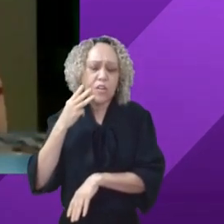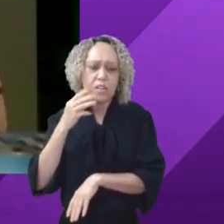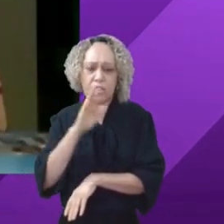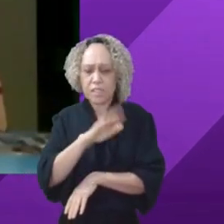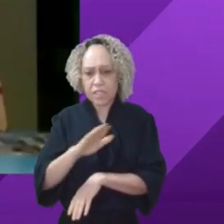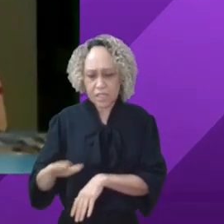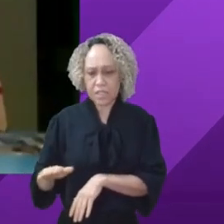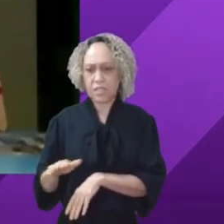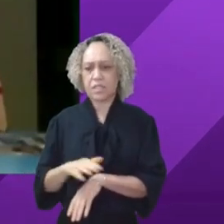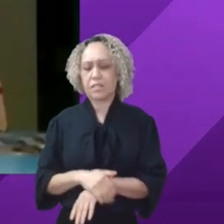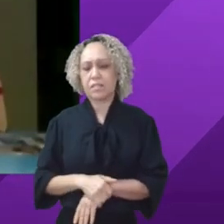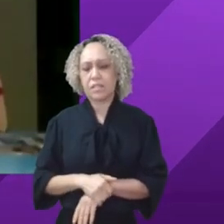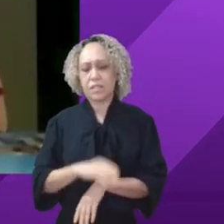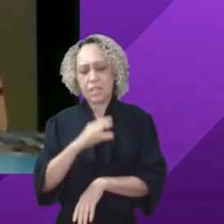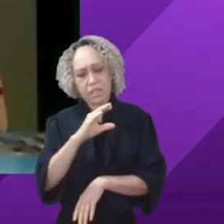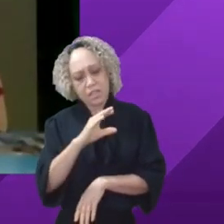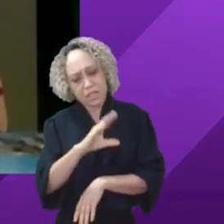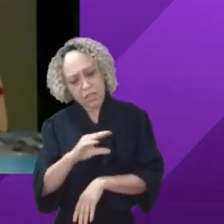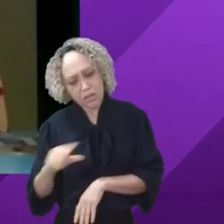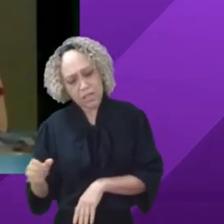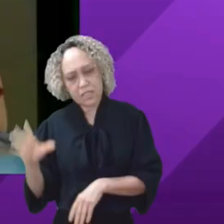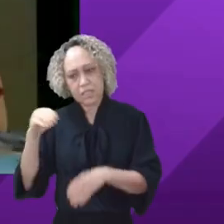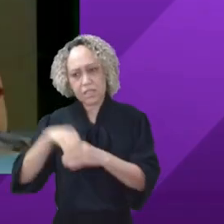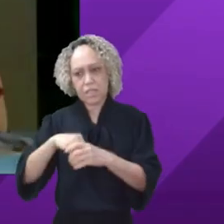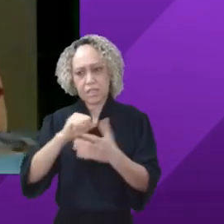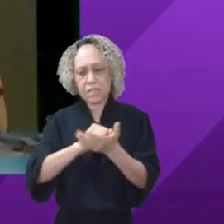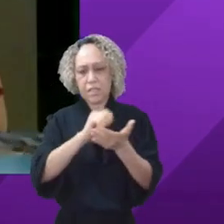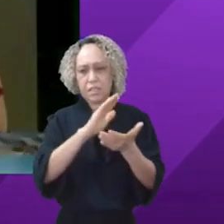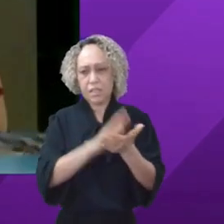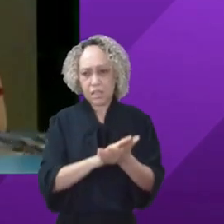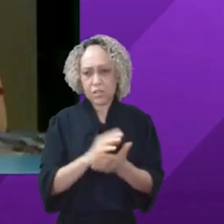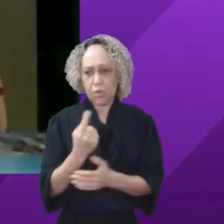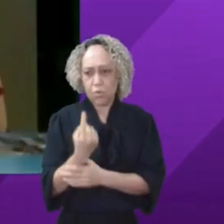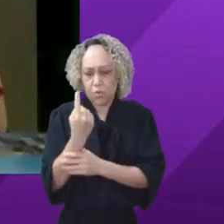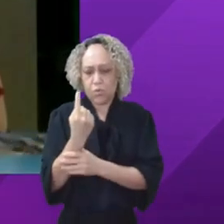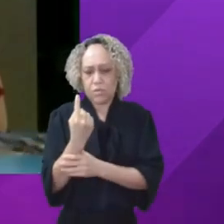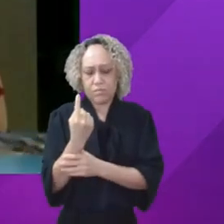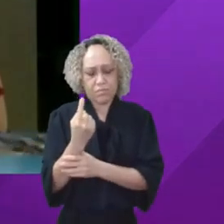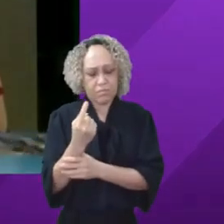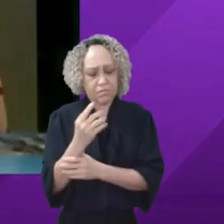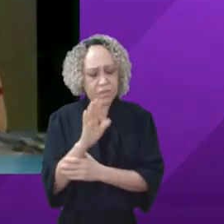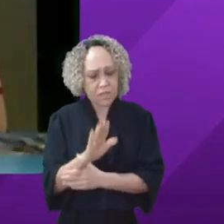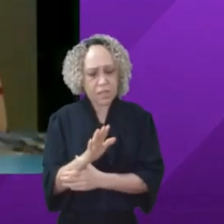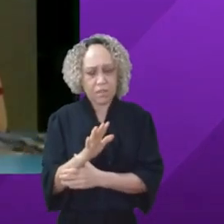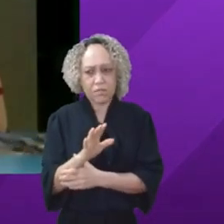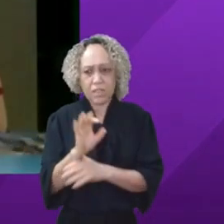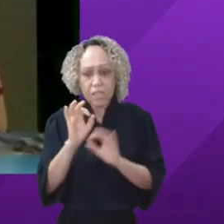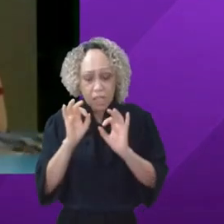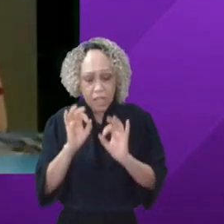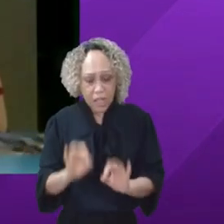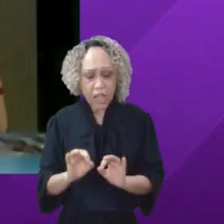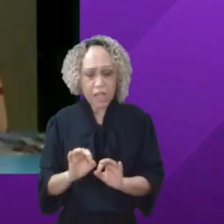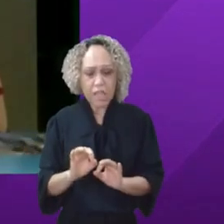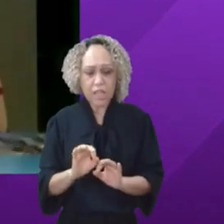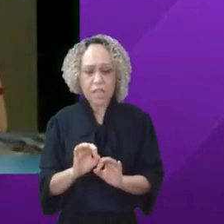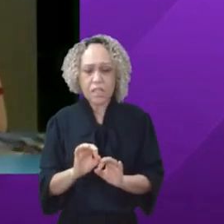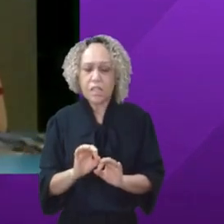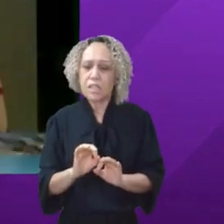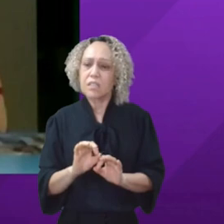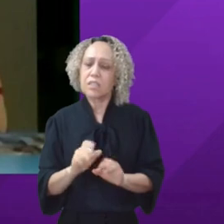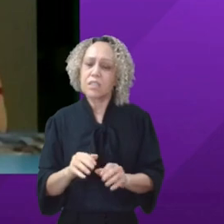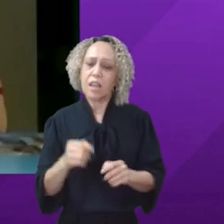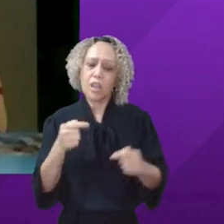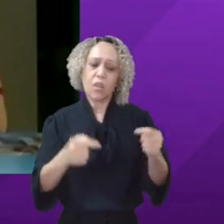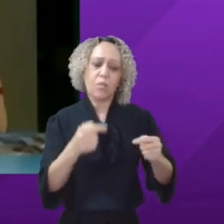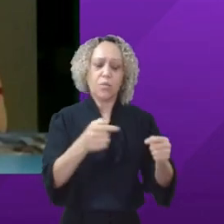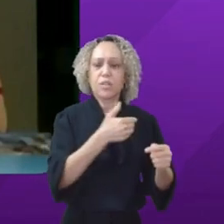nesse cadastro único. Então, não há dúvida, né, da importância de cada política pública respondendo